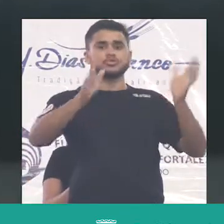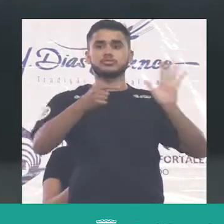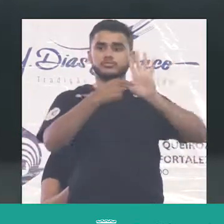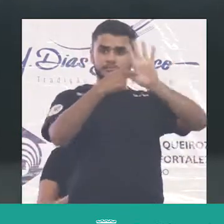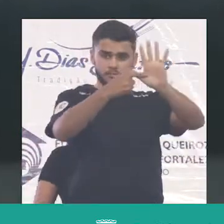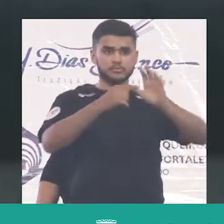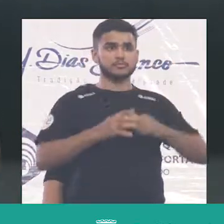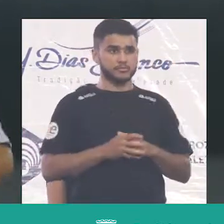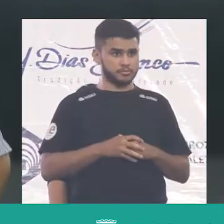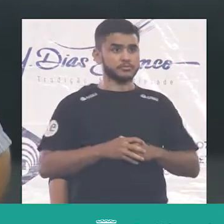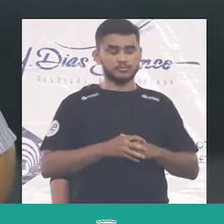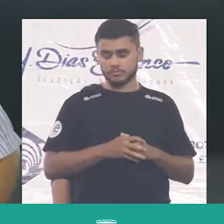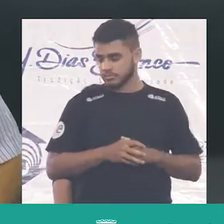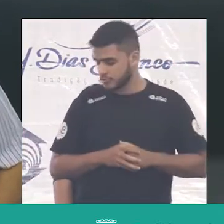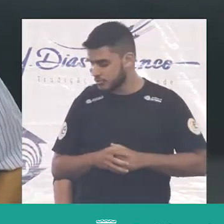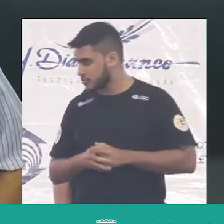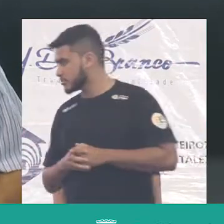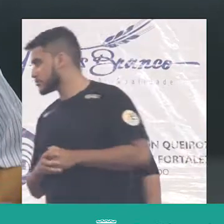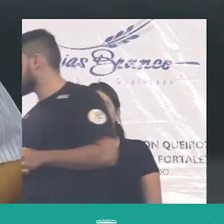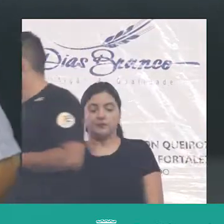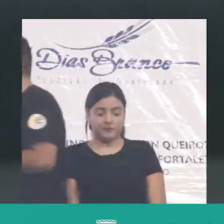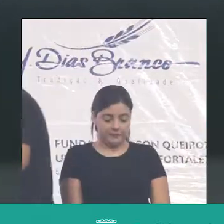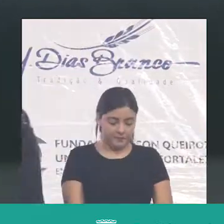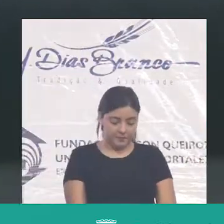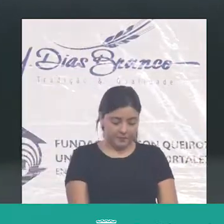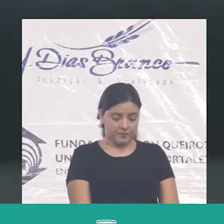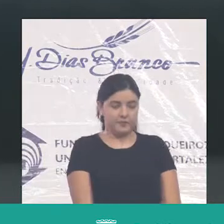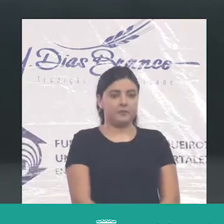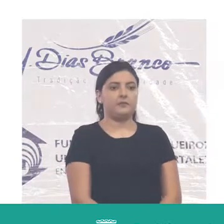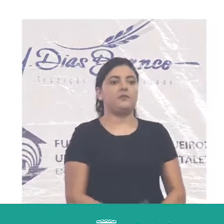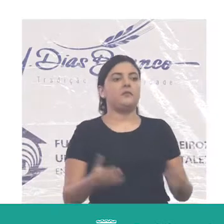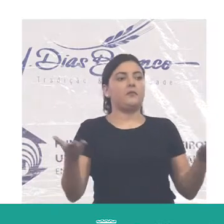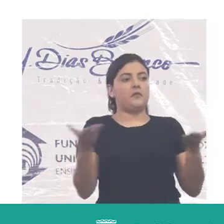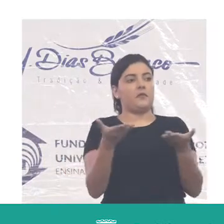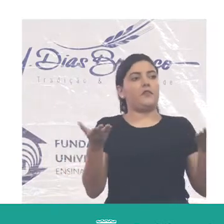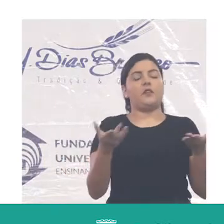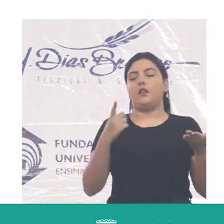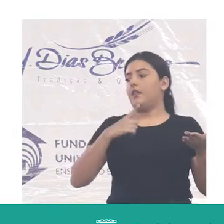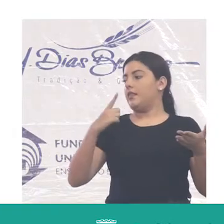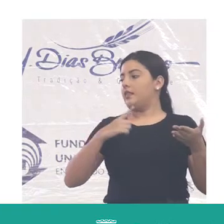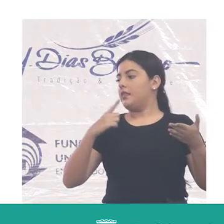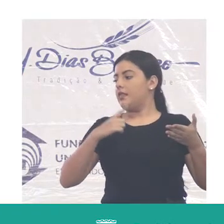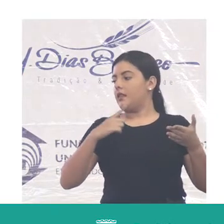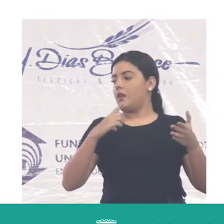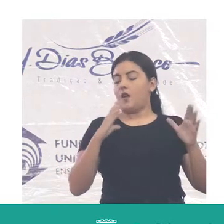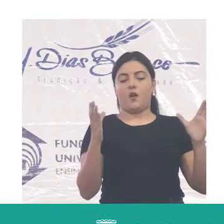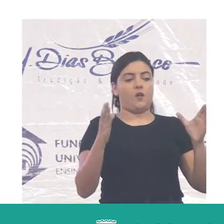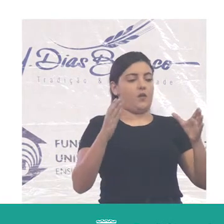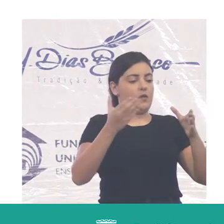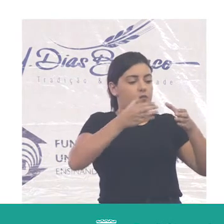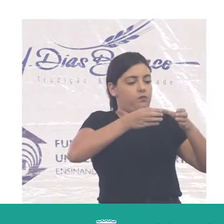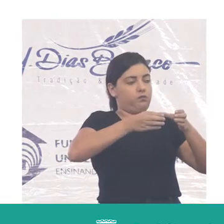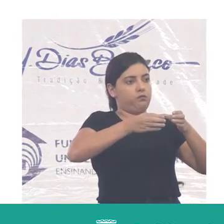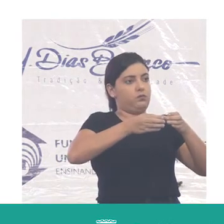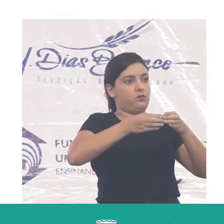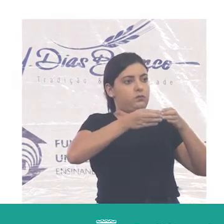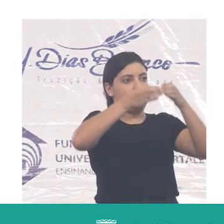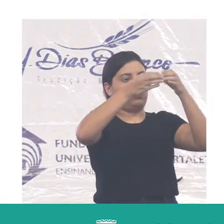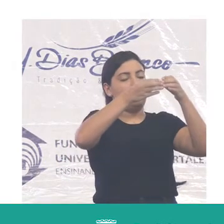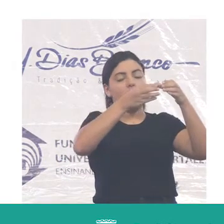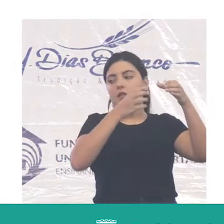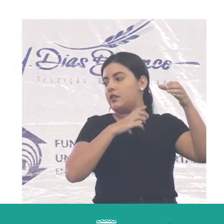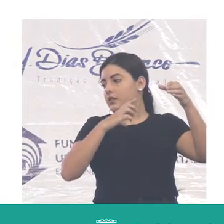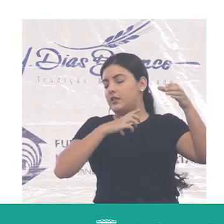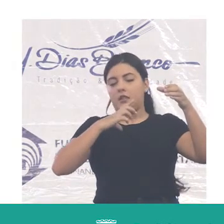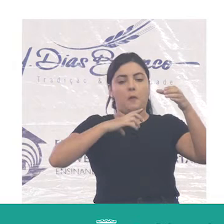os quadradinhos encaixados. Então pensa comigo, ó, se eu tenho um cubo em cima e um cubo embaixo, quando eles